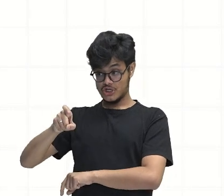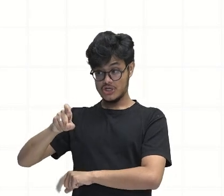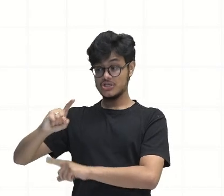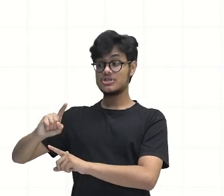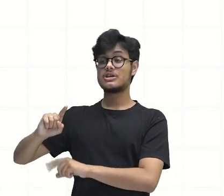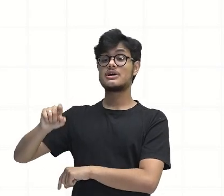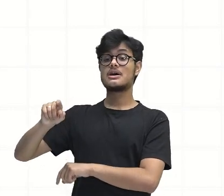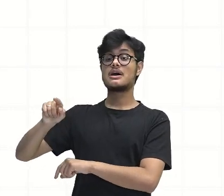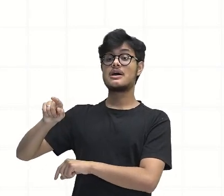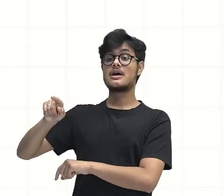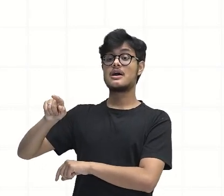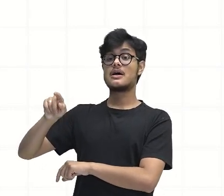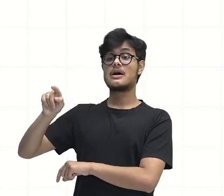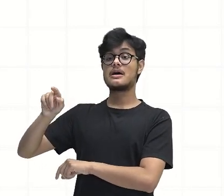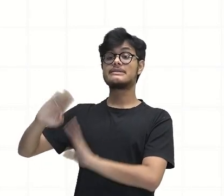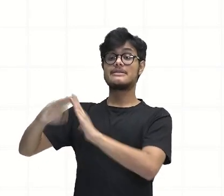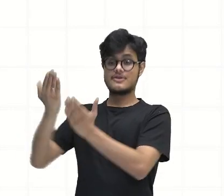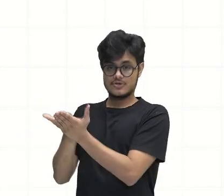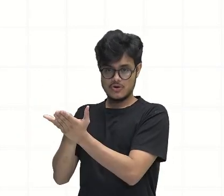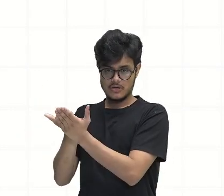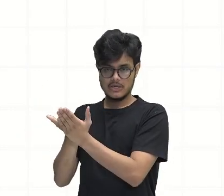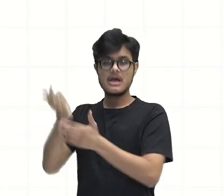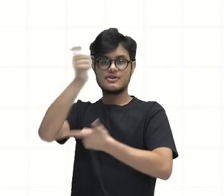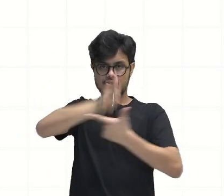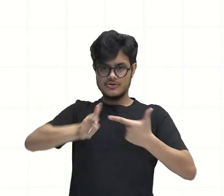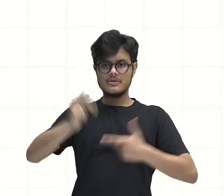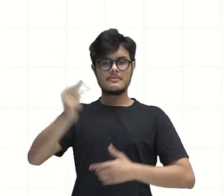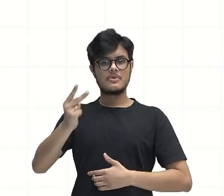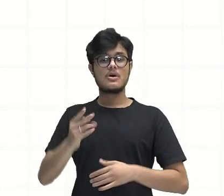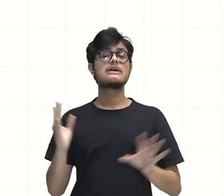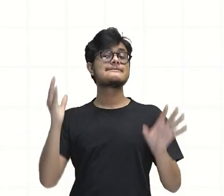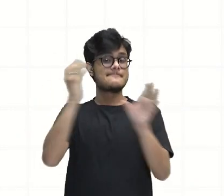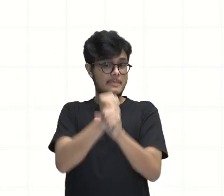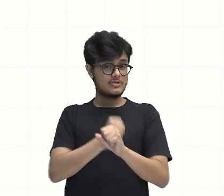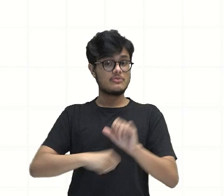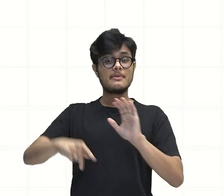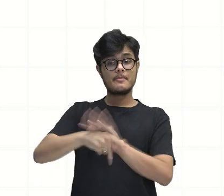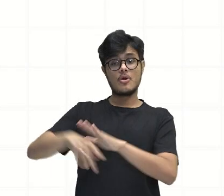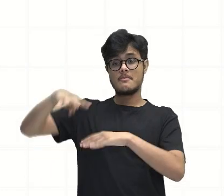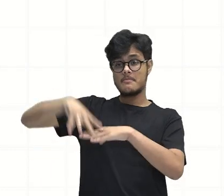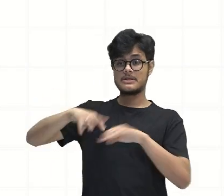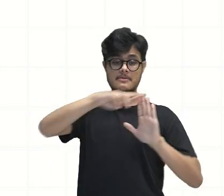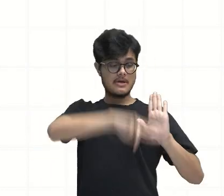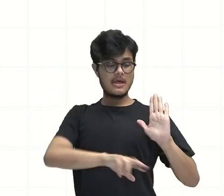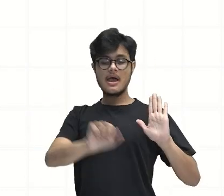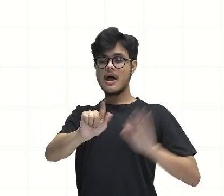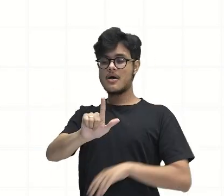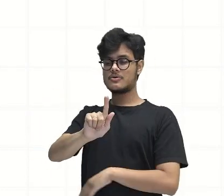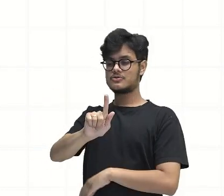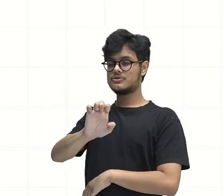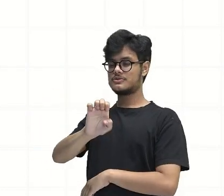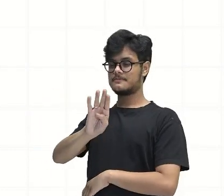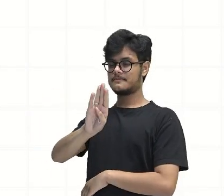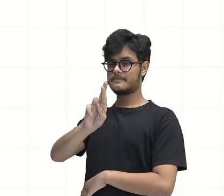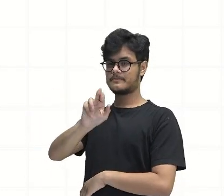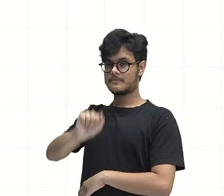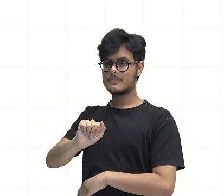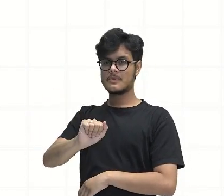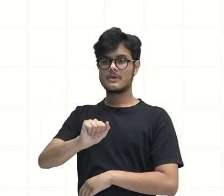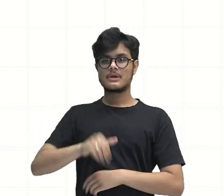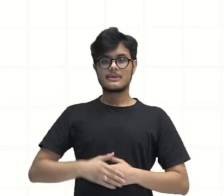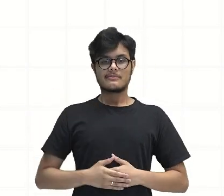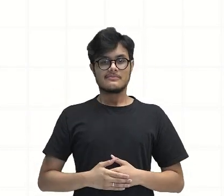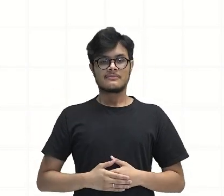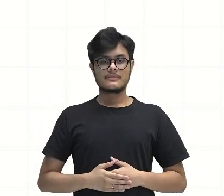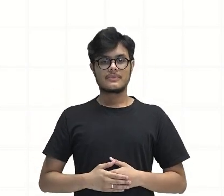2. Lembra que eu falei que essa soma é sempre uma soma algébrica? Porque eu tenho agora, ó, a soma de